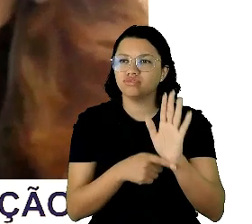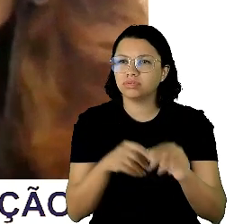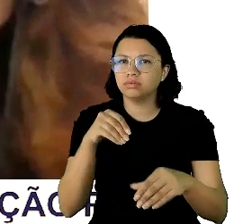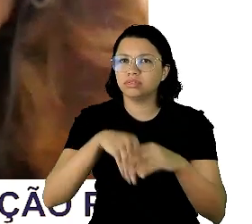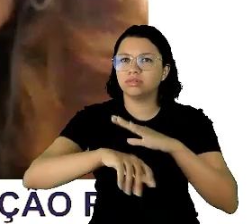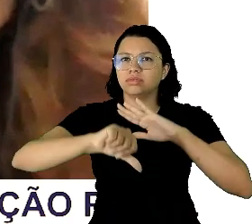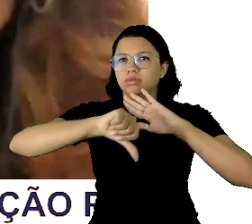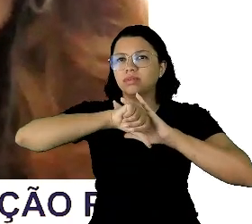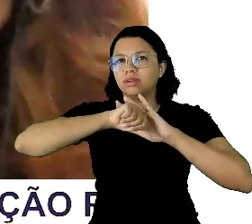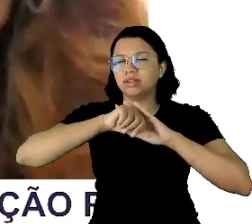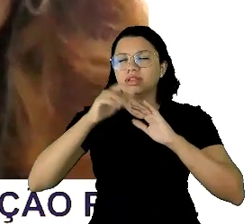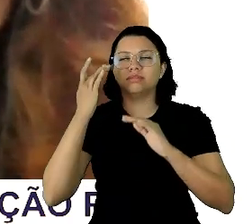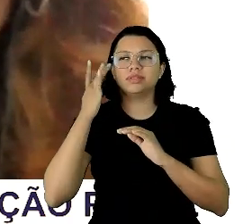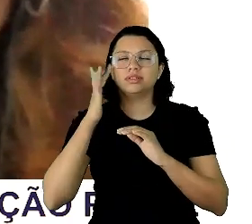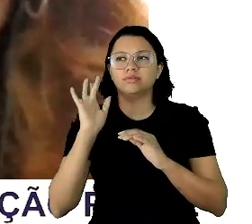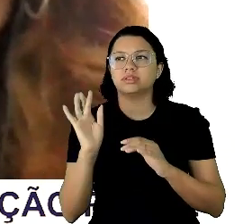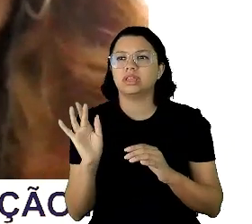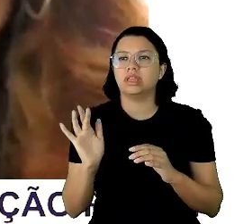não sei.